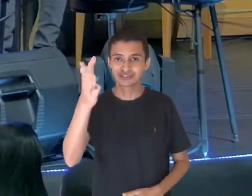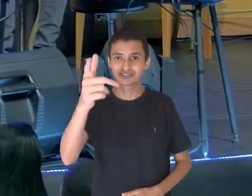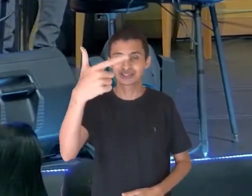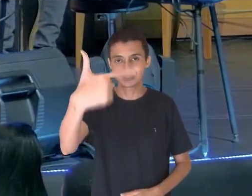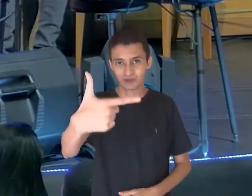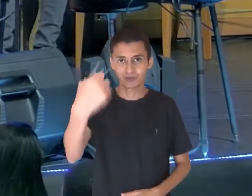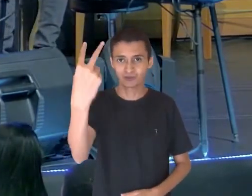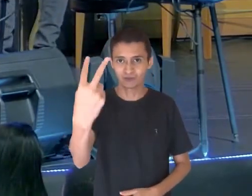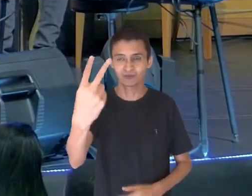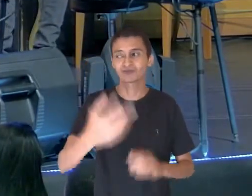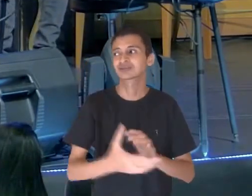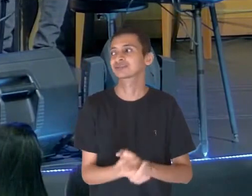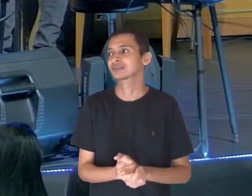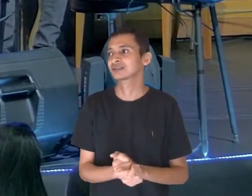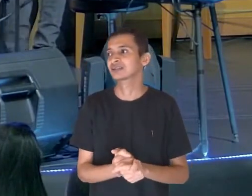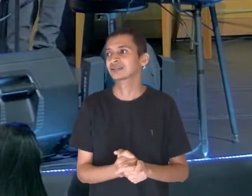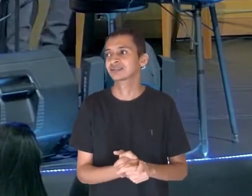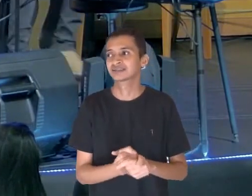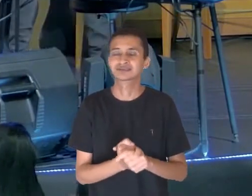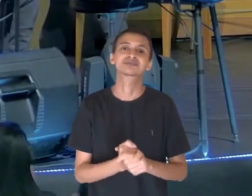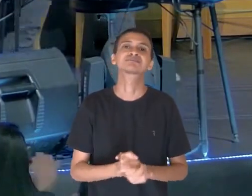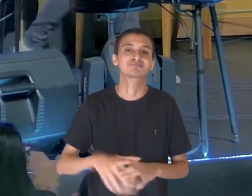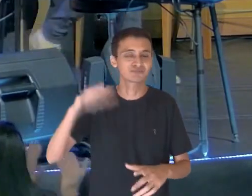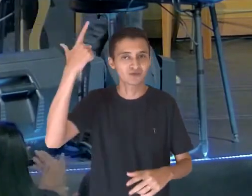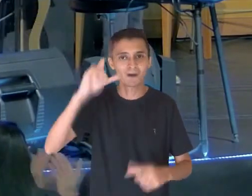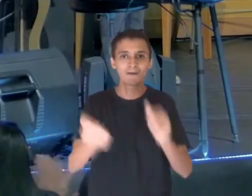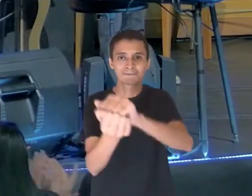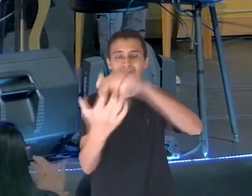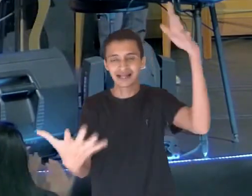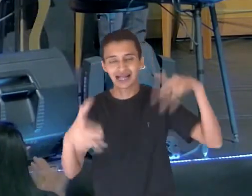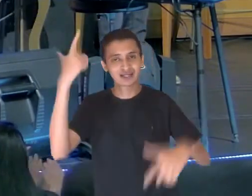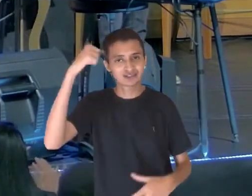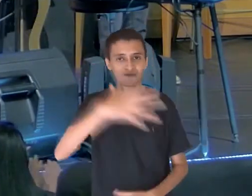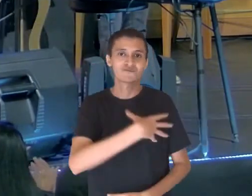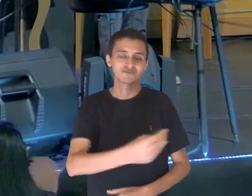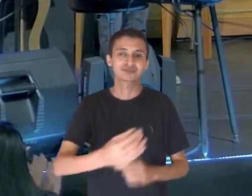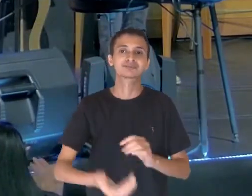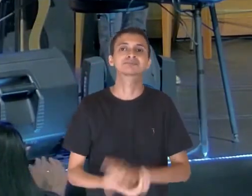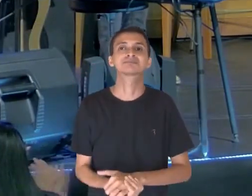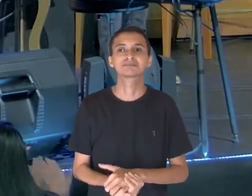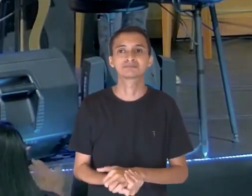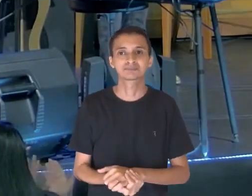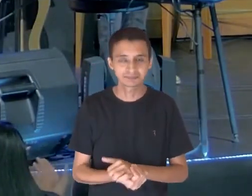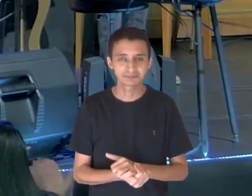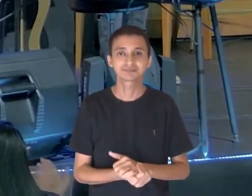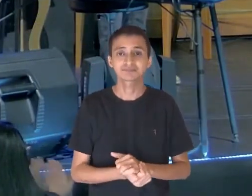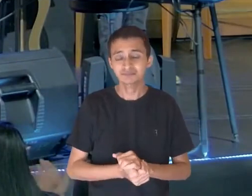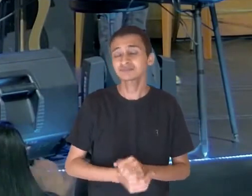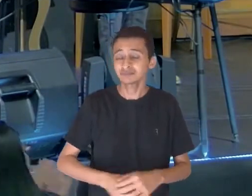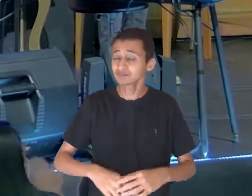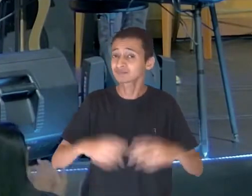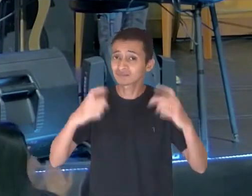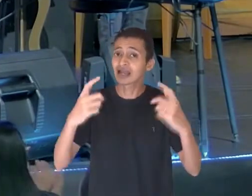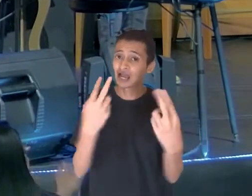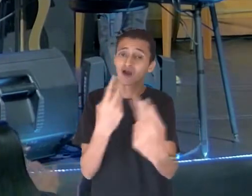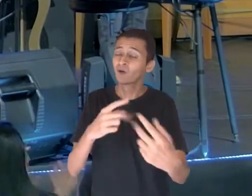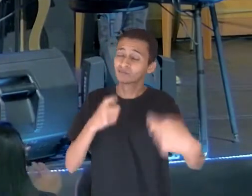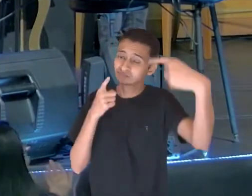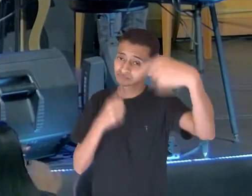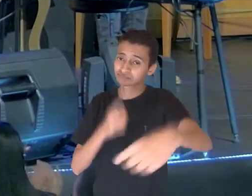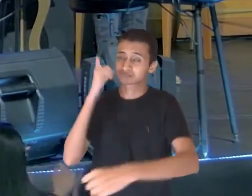Fica em pé, gravidinha, para a gente dar uma olhada nessa barriga de milagres. Isso aqui é terra de gigante, gente.